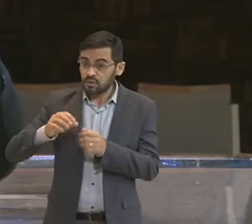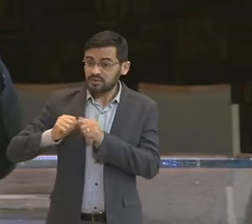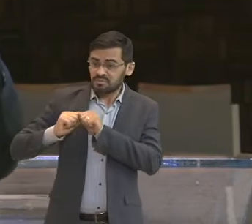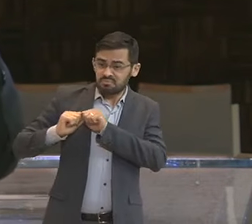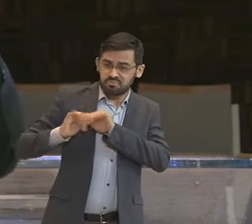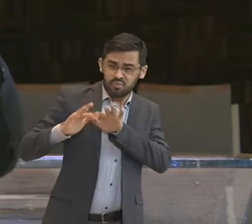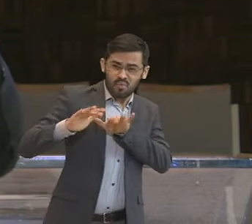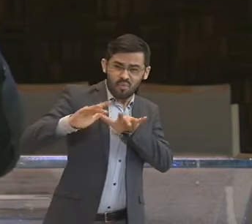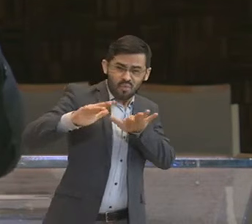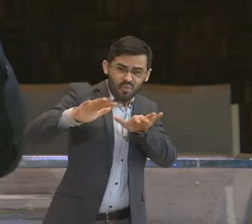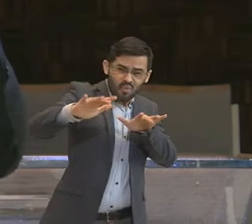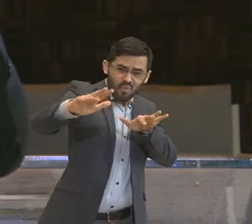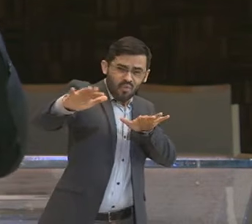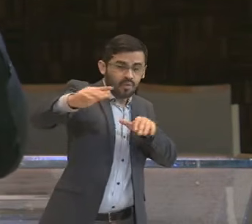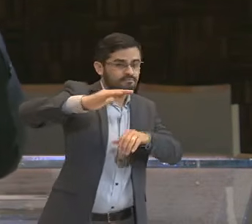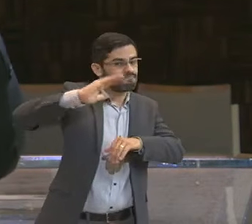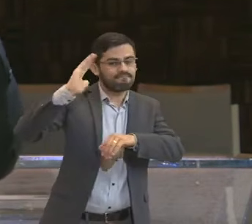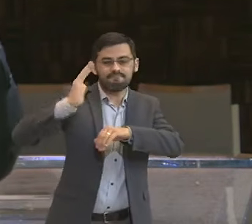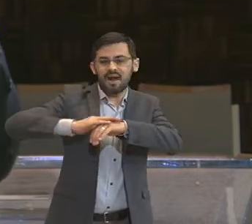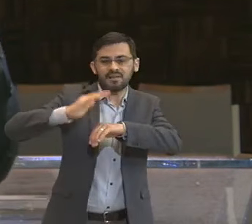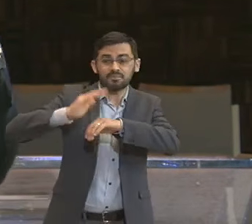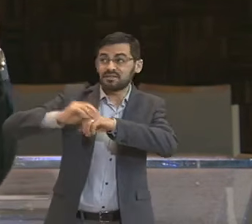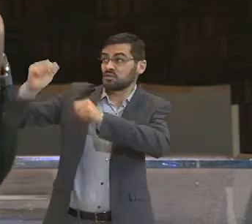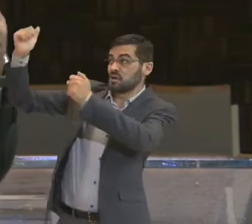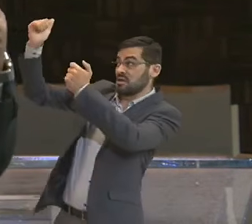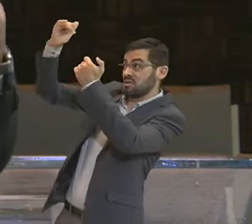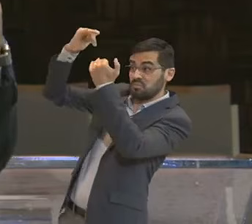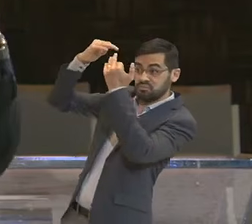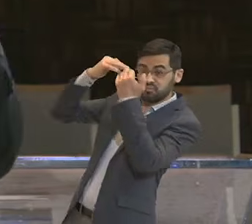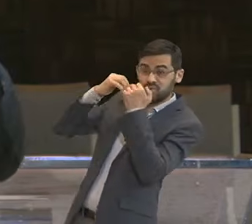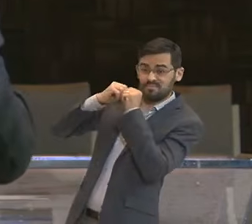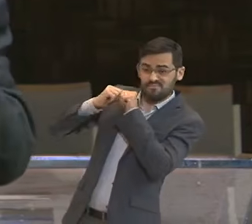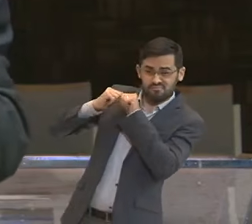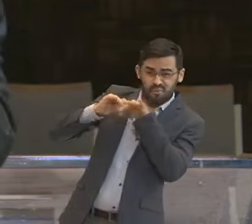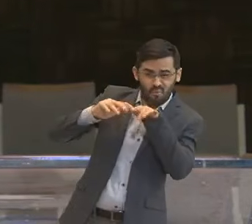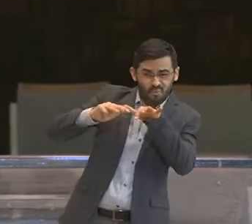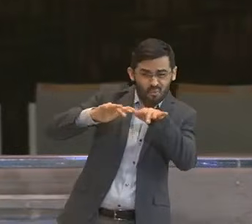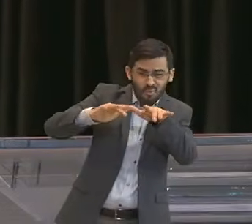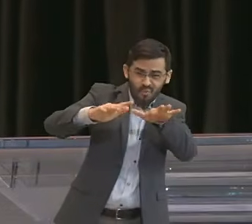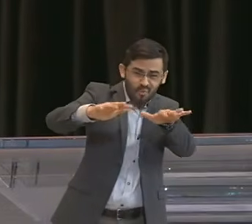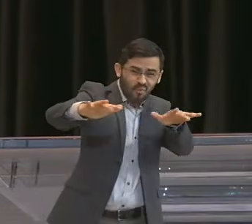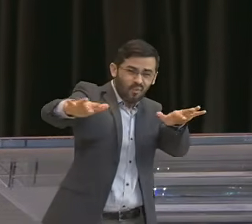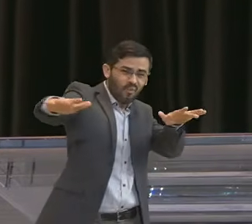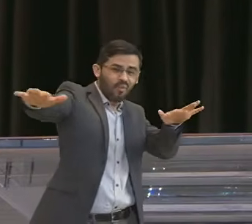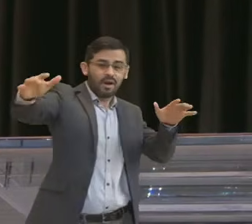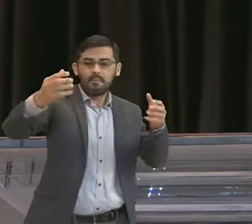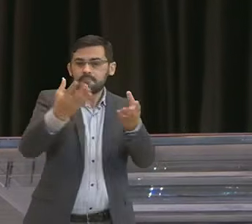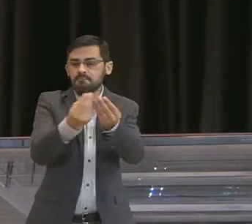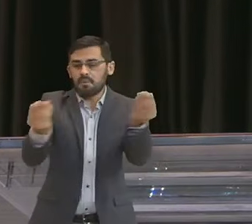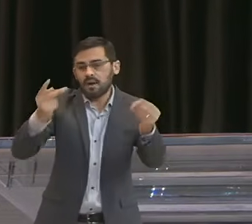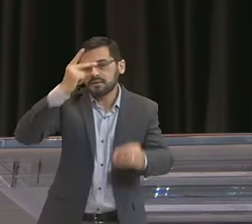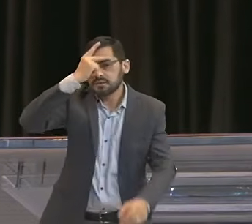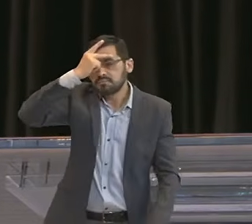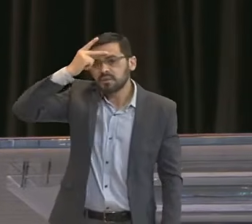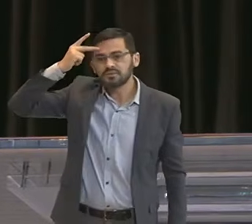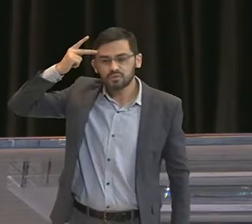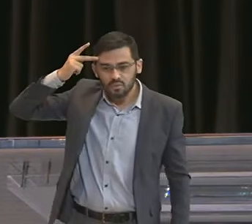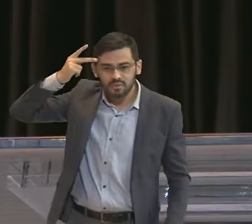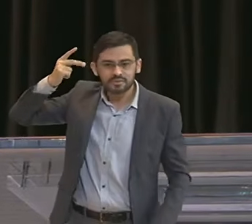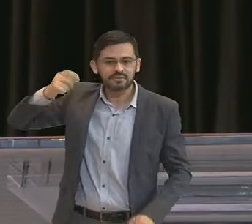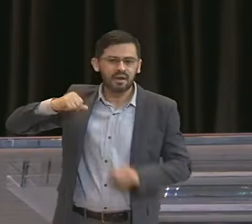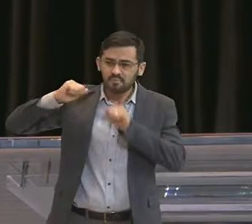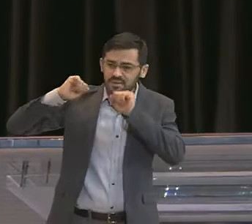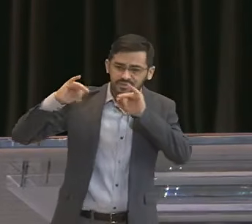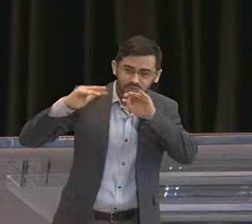leva a bênção, tanto mais Deus derrama a bênção sobre nós, tanto mais jorra